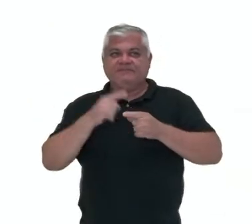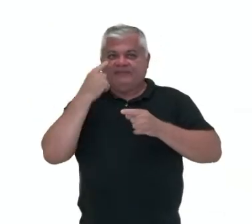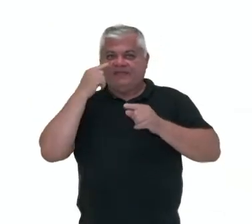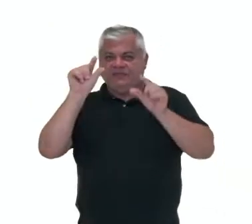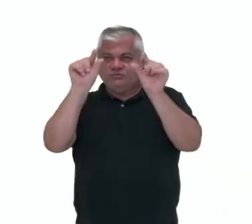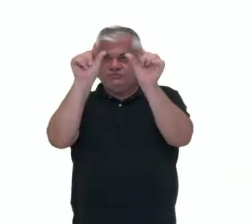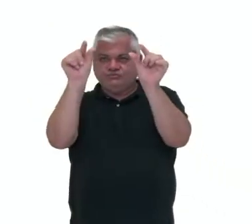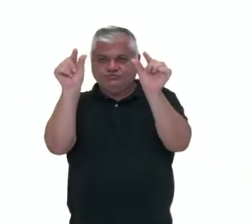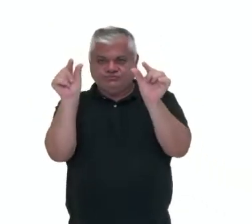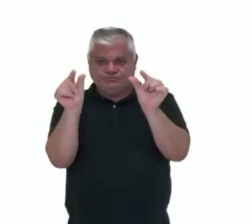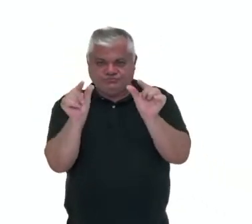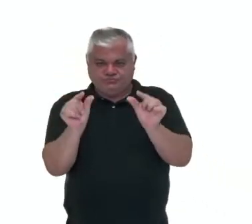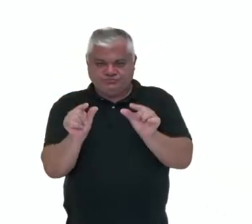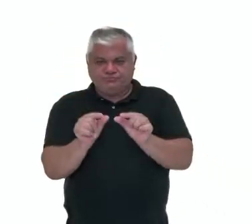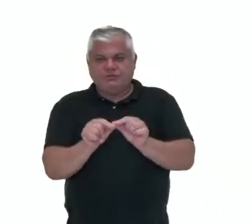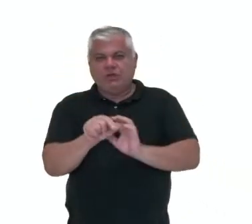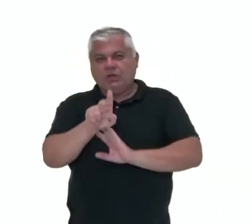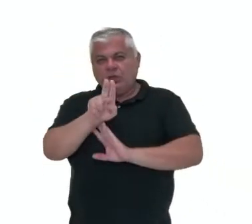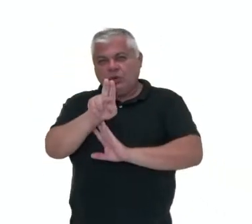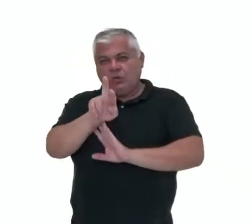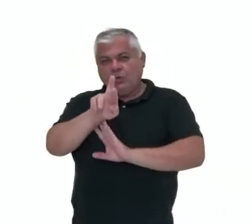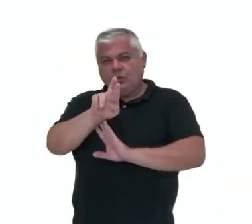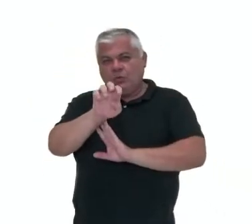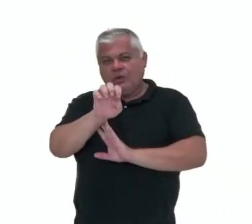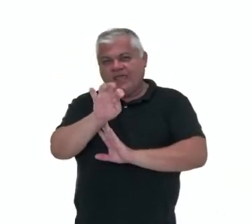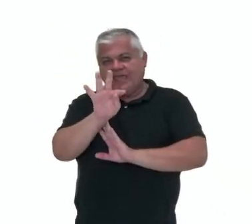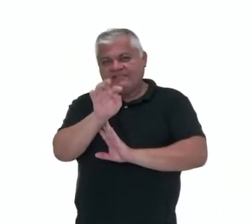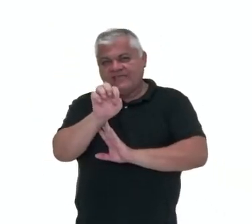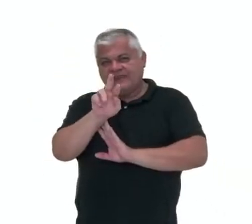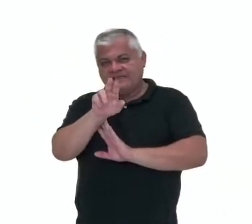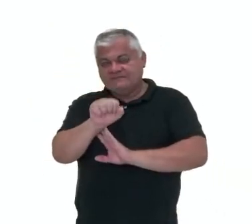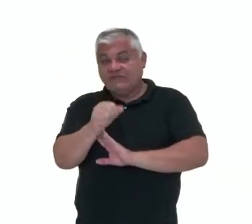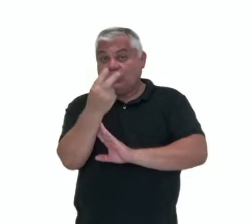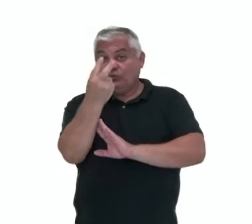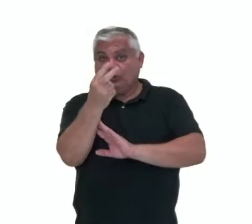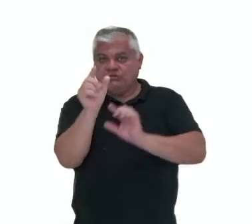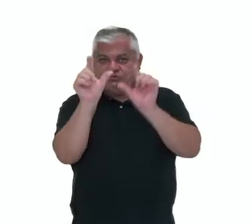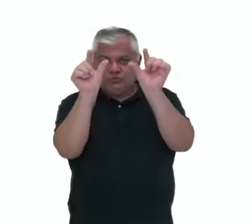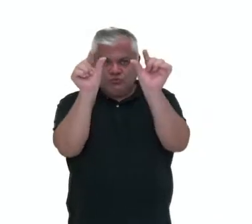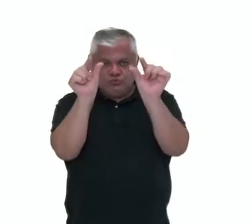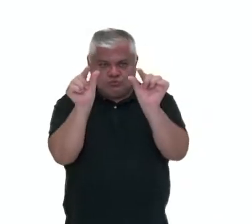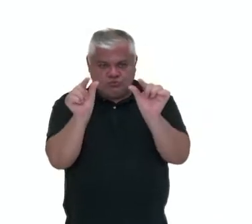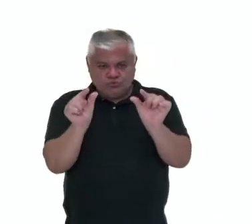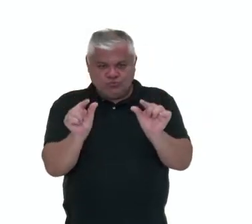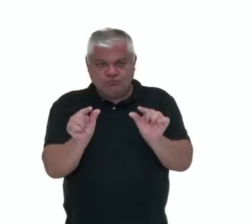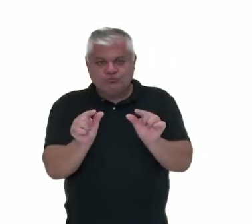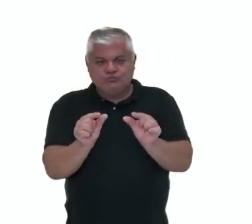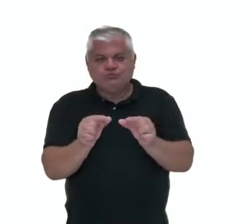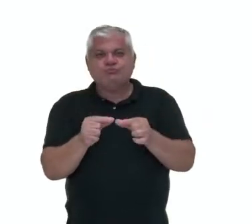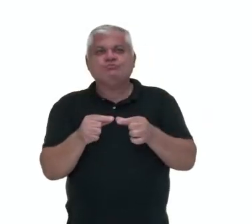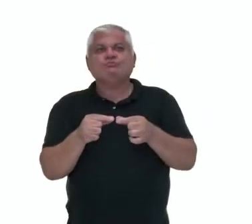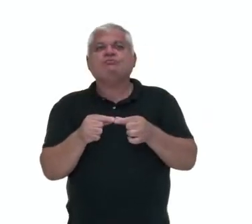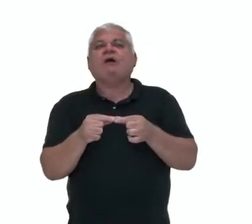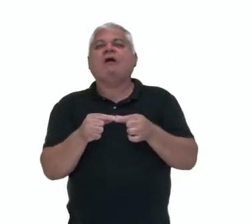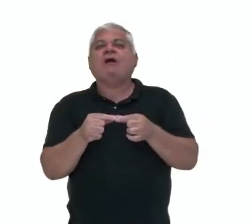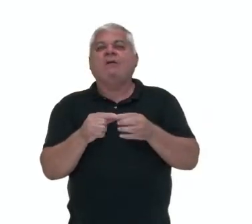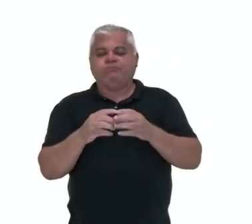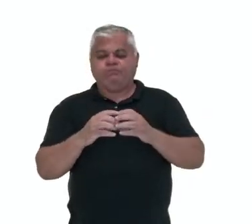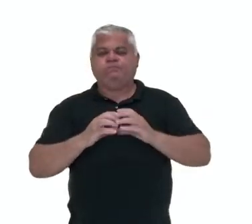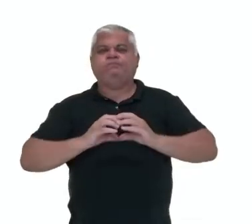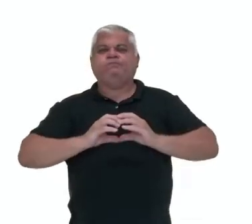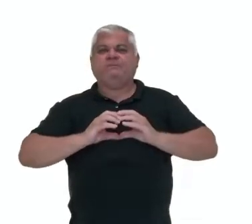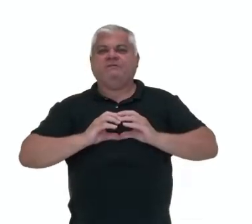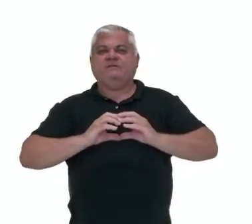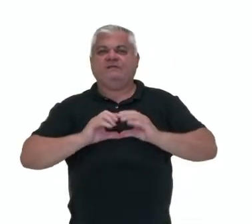seguido dos uréteres, exatamente, são dois canais de uréter que vão ser ligados,